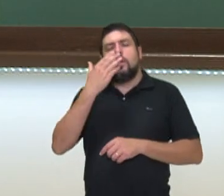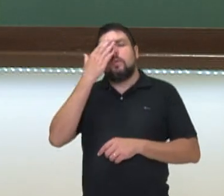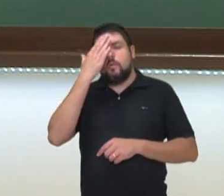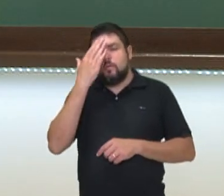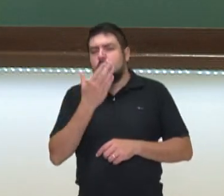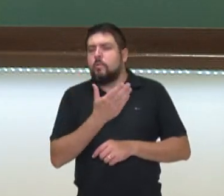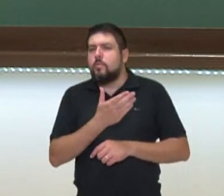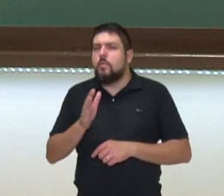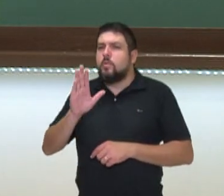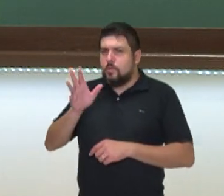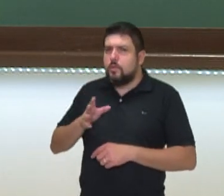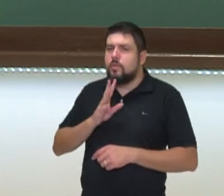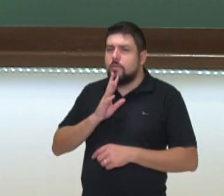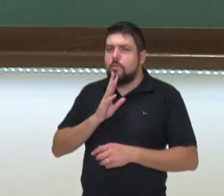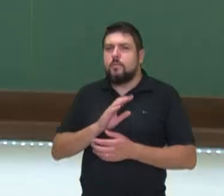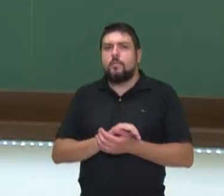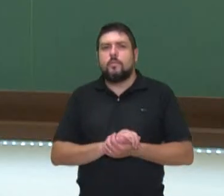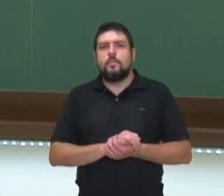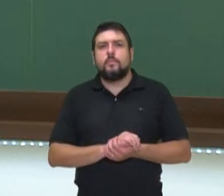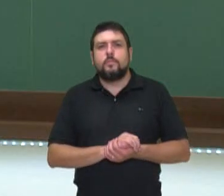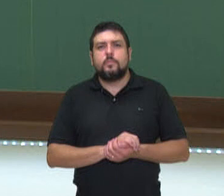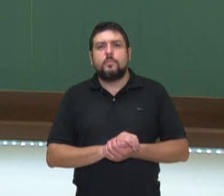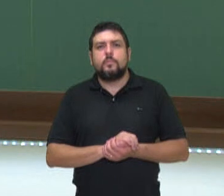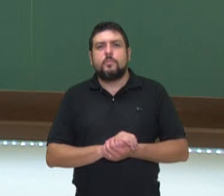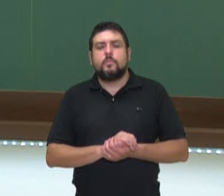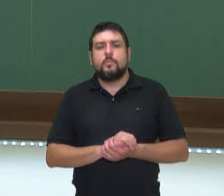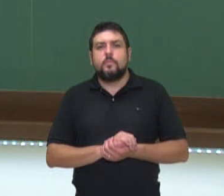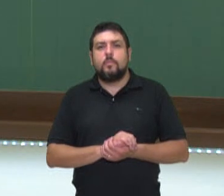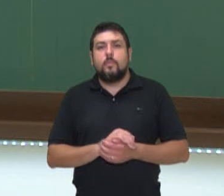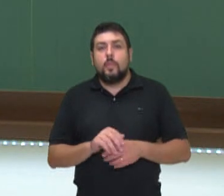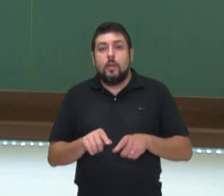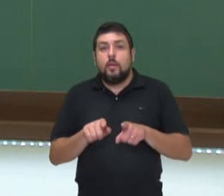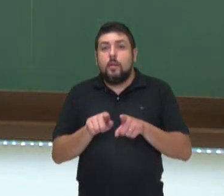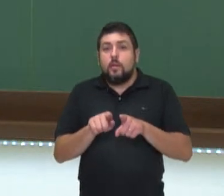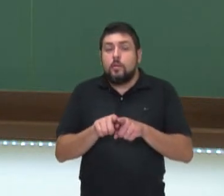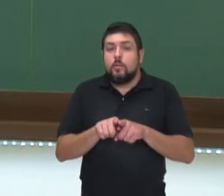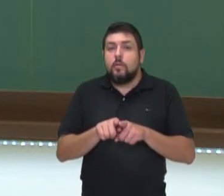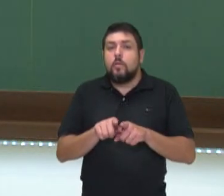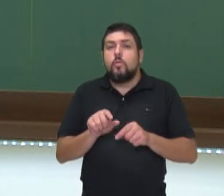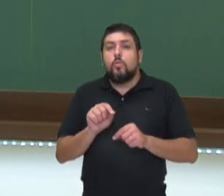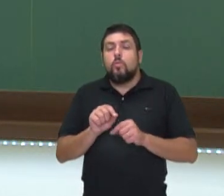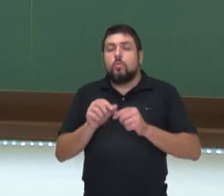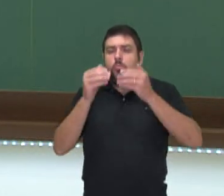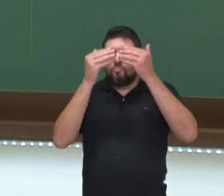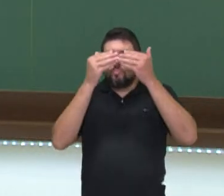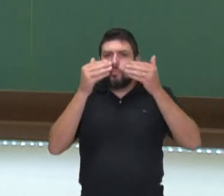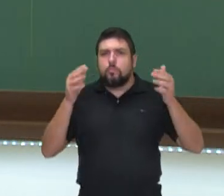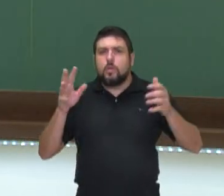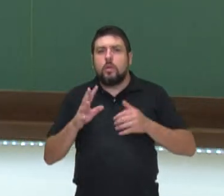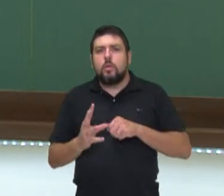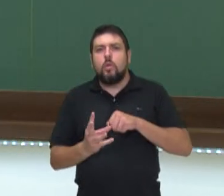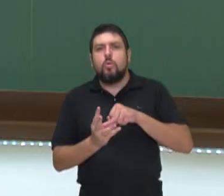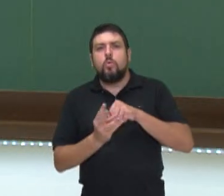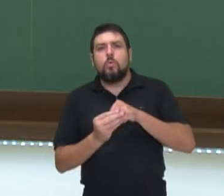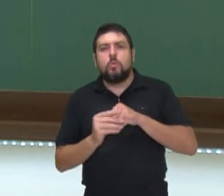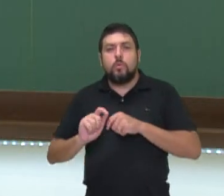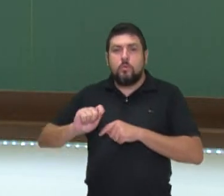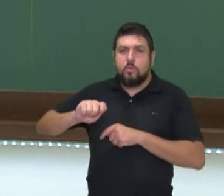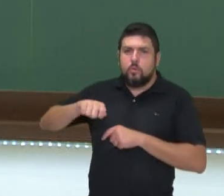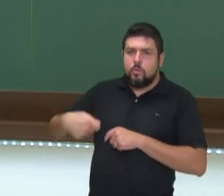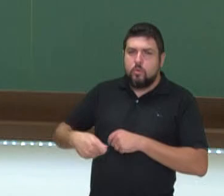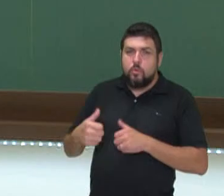já conhecem. Vamos ampliar os conhecimentos sobre os aspectos históricos do futebol, vamos conhecer